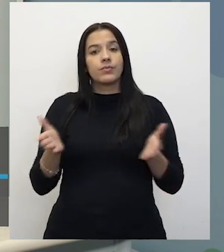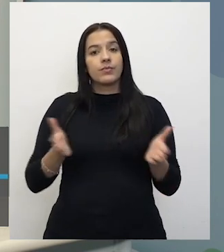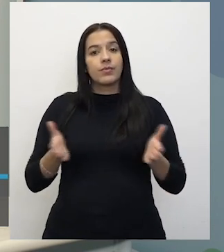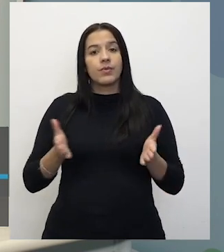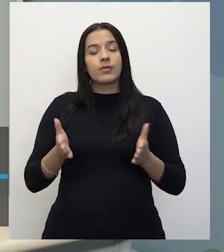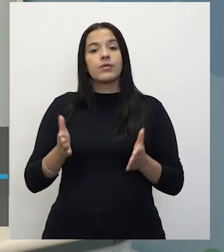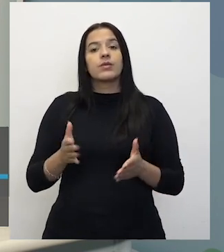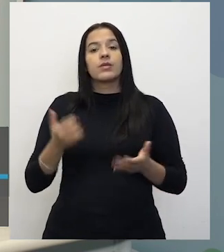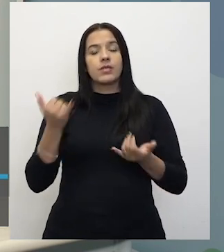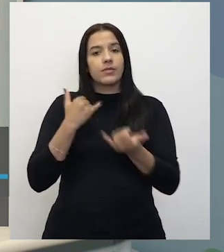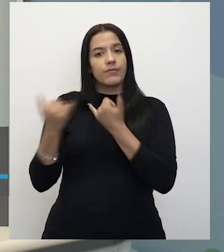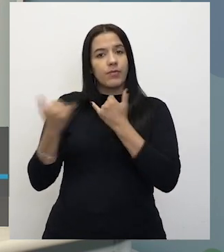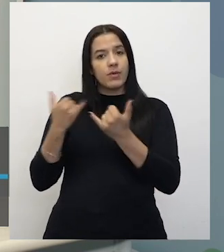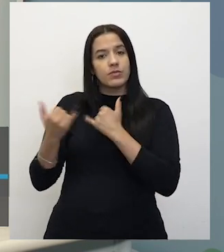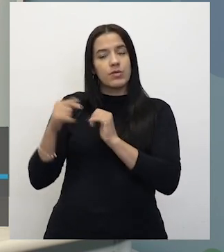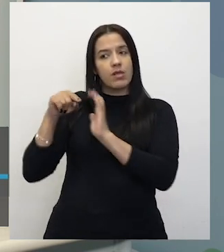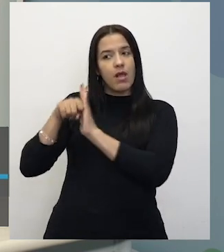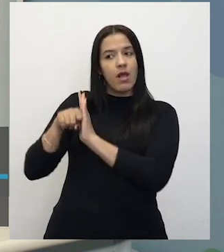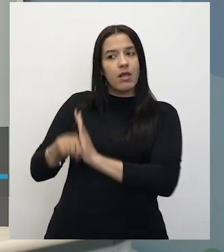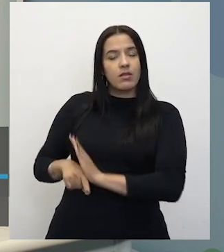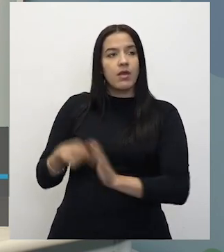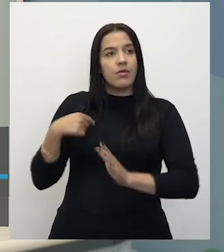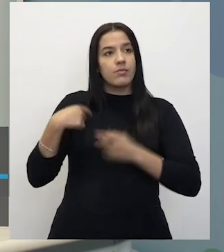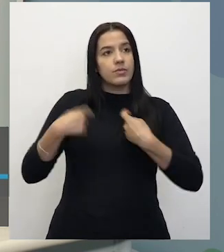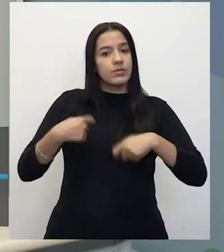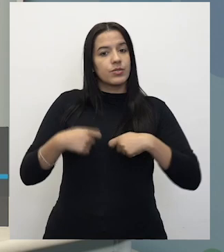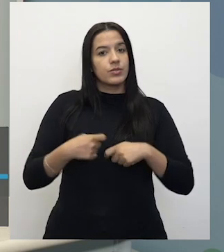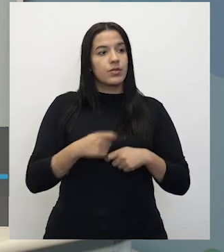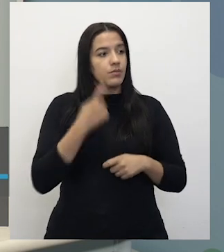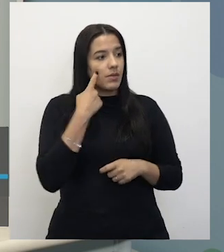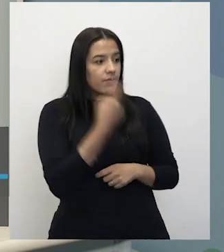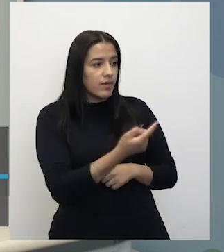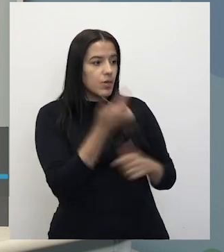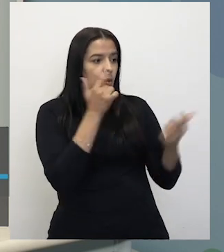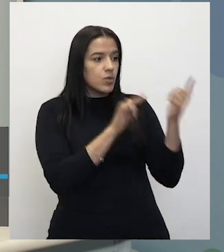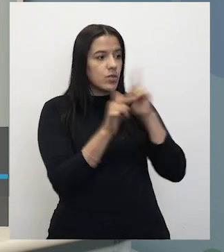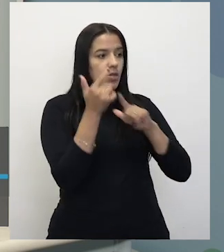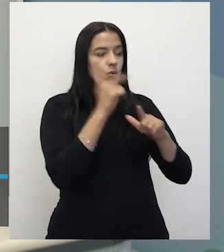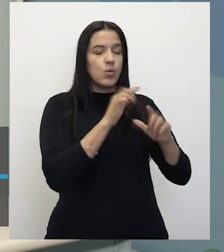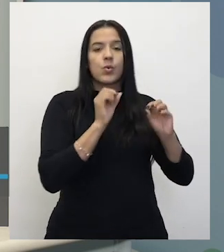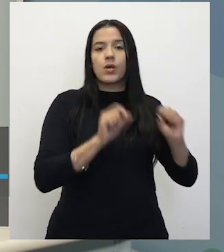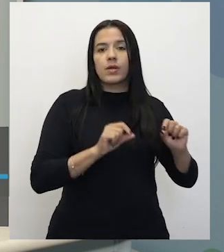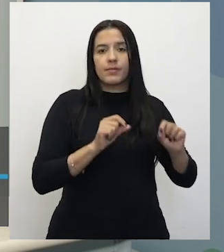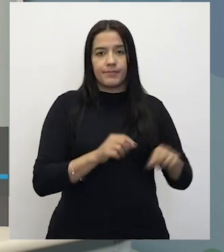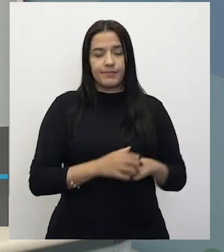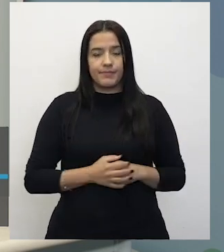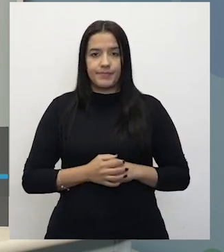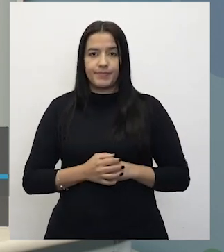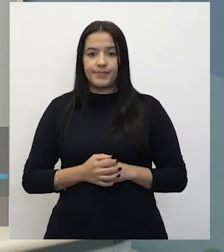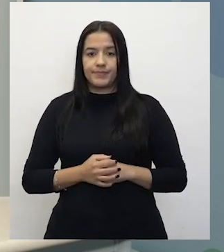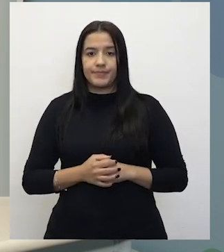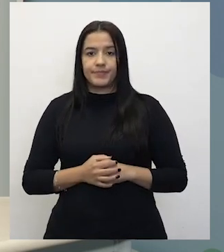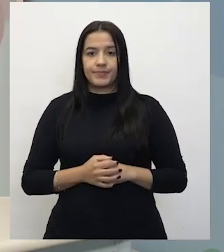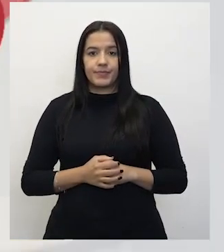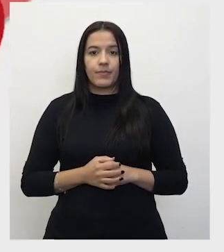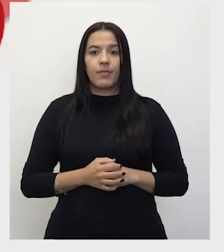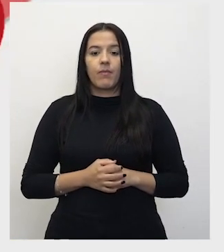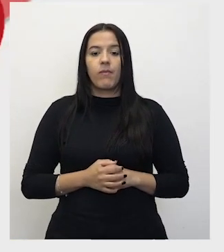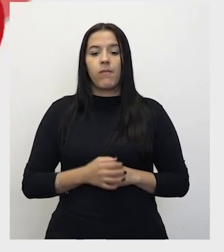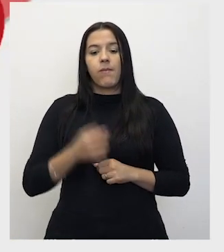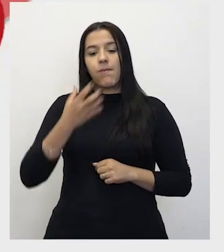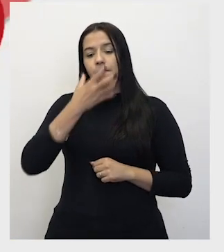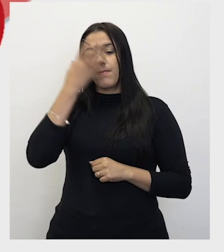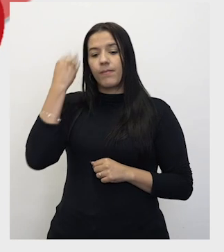essas informações e já começar a medir o resultado de tudo isso que a gente está construindo. Não esqueçam, pessoal,